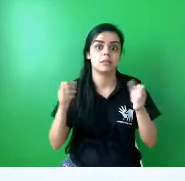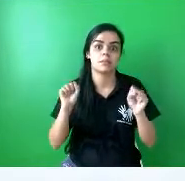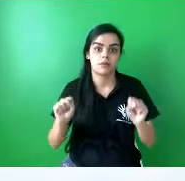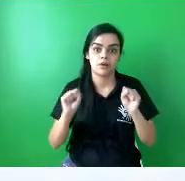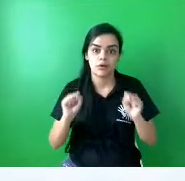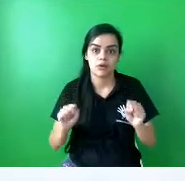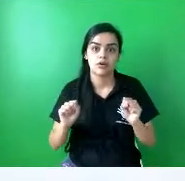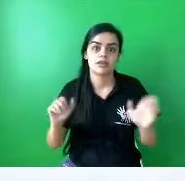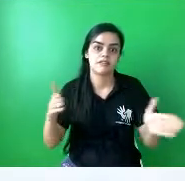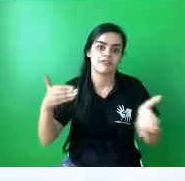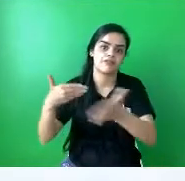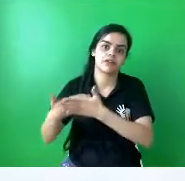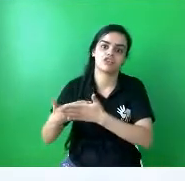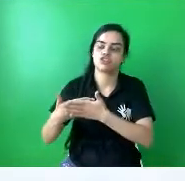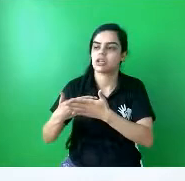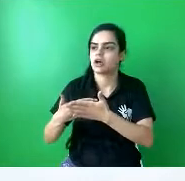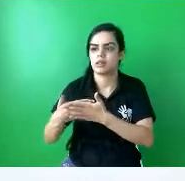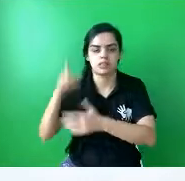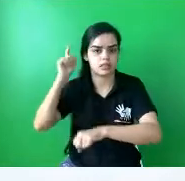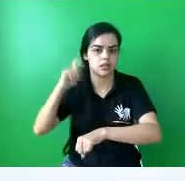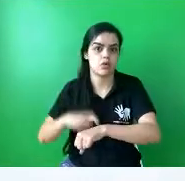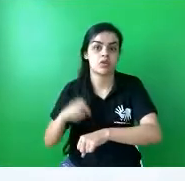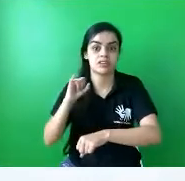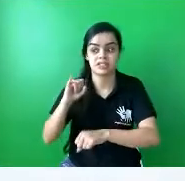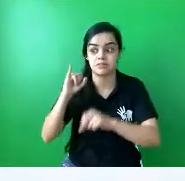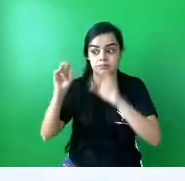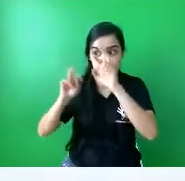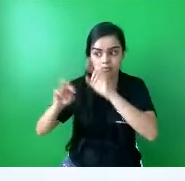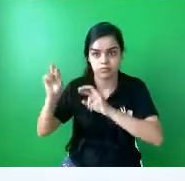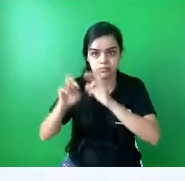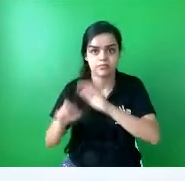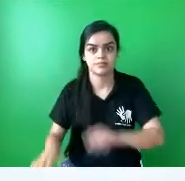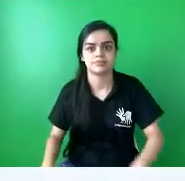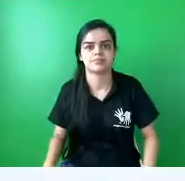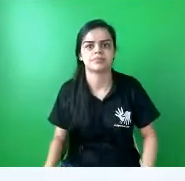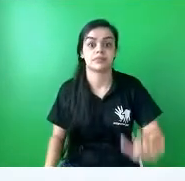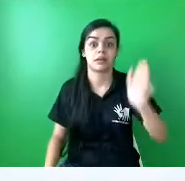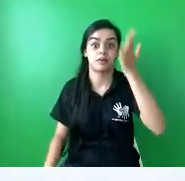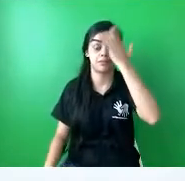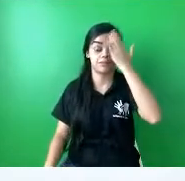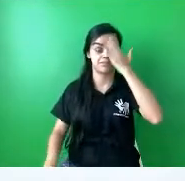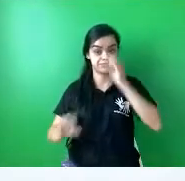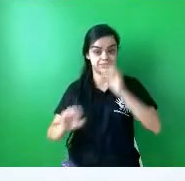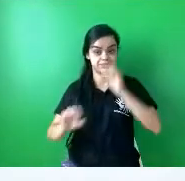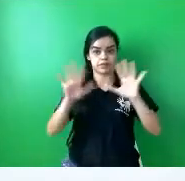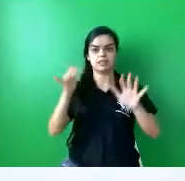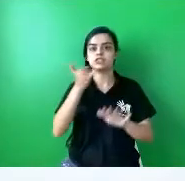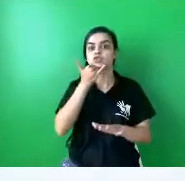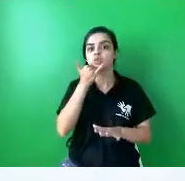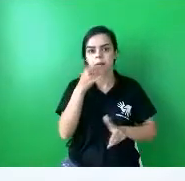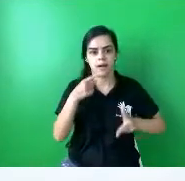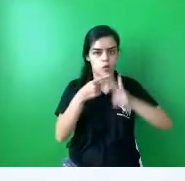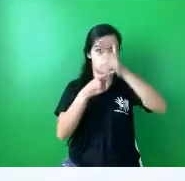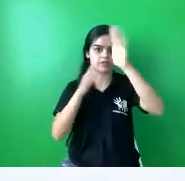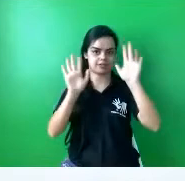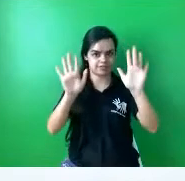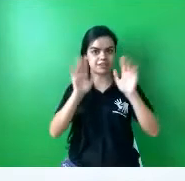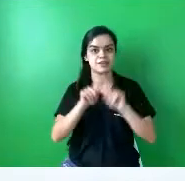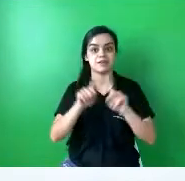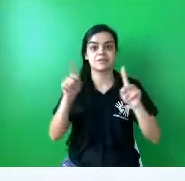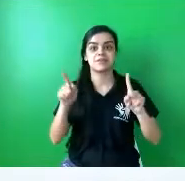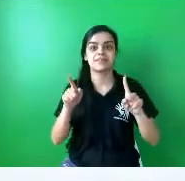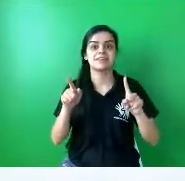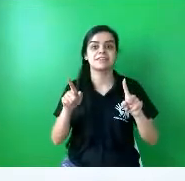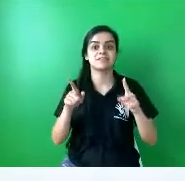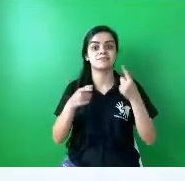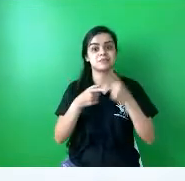inclusive, de fechamento imediato, se houver uma fiscalização. Só um pouquinho, para ficar bem claro, desculpe te interromper, mas assim, claro, pois não. Eu vou te interromper de